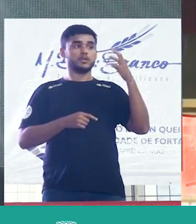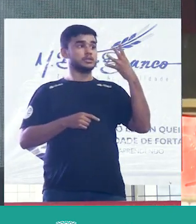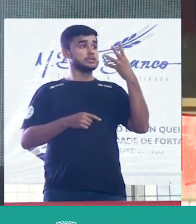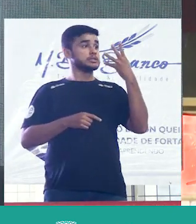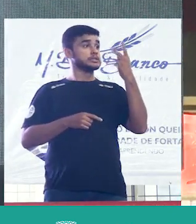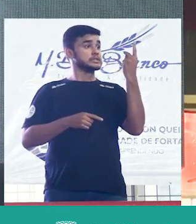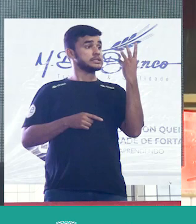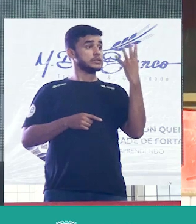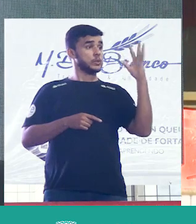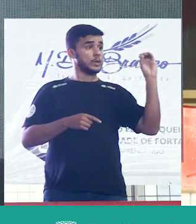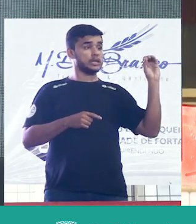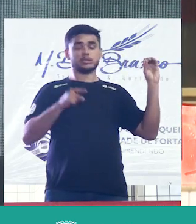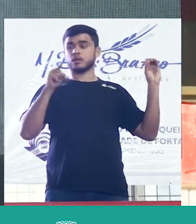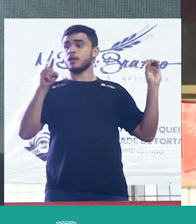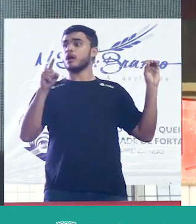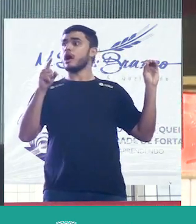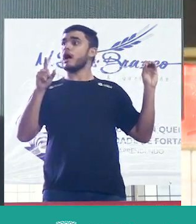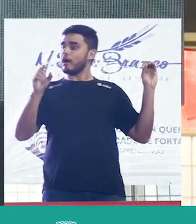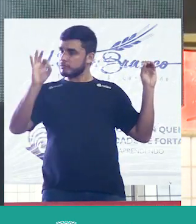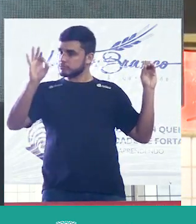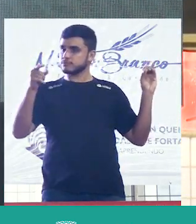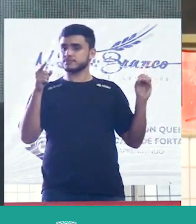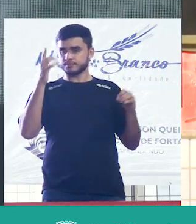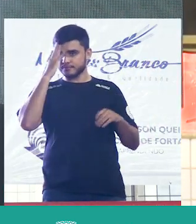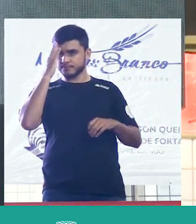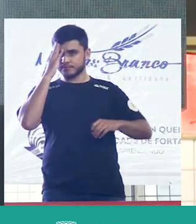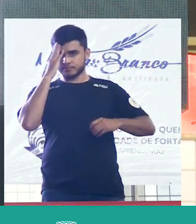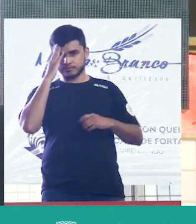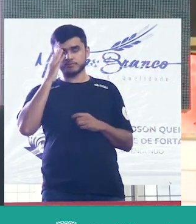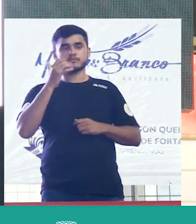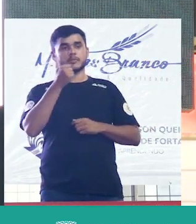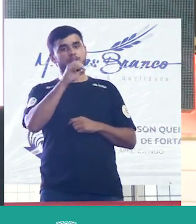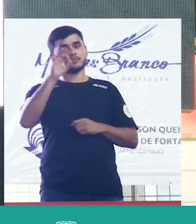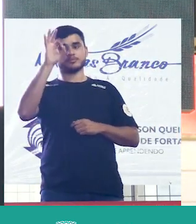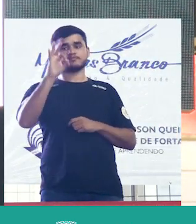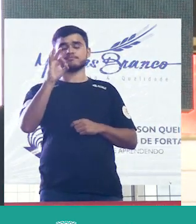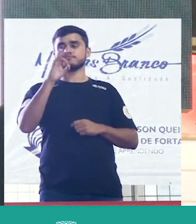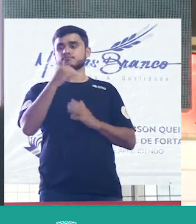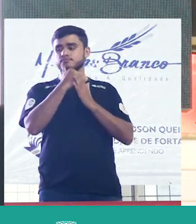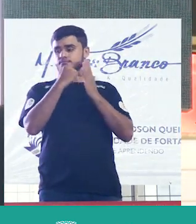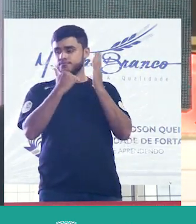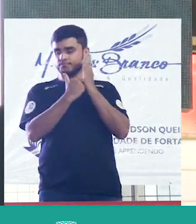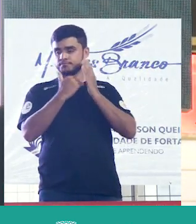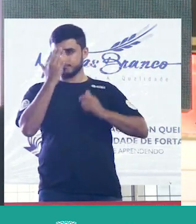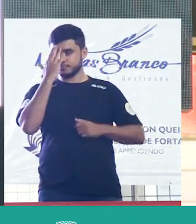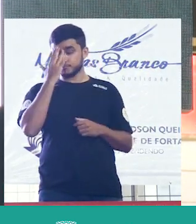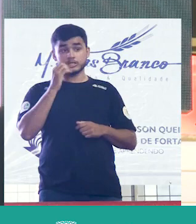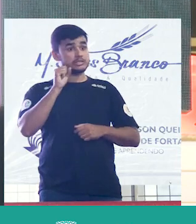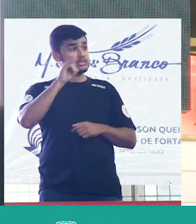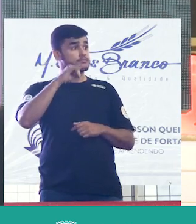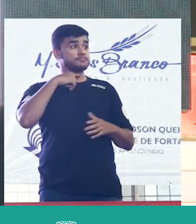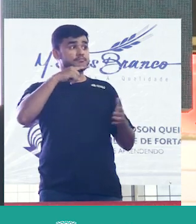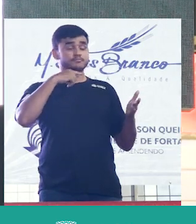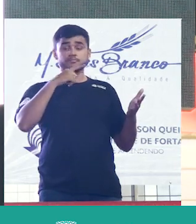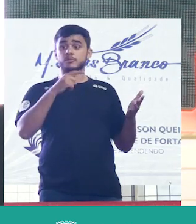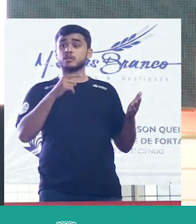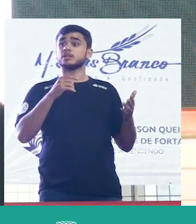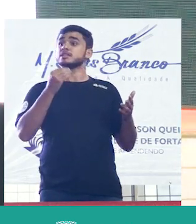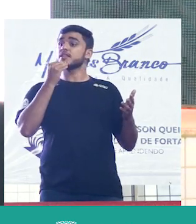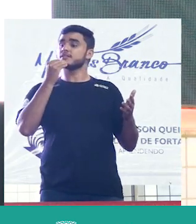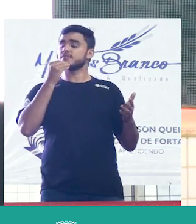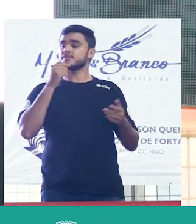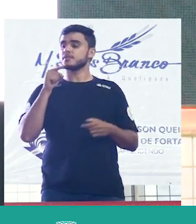esperava. Significa que o rendimento da reação não foi 100%. Pessoal, se o rendimento da reação tivesse sido